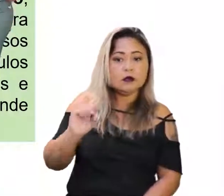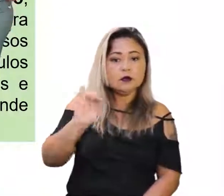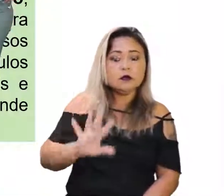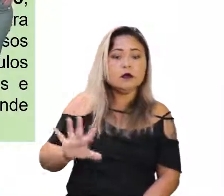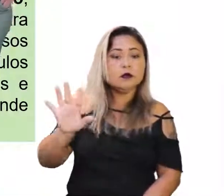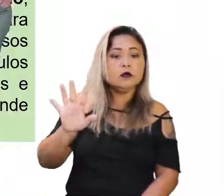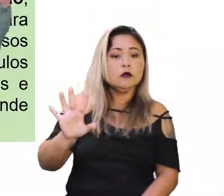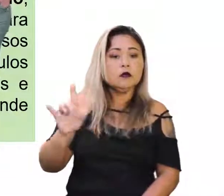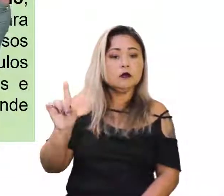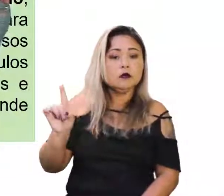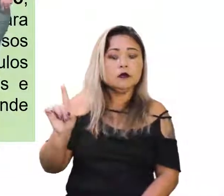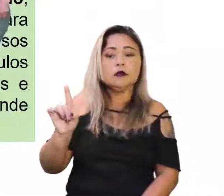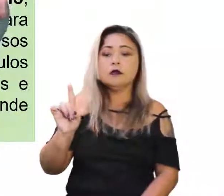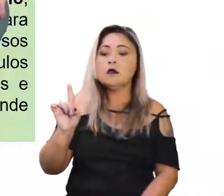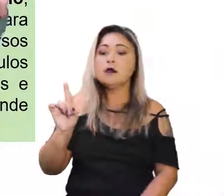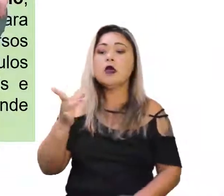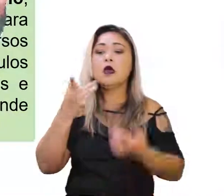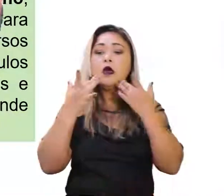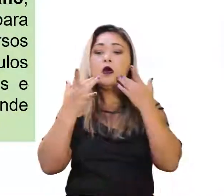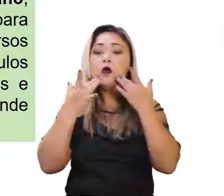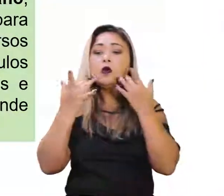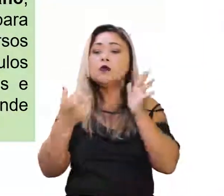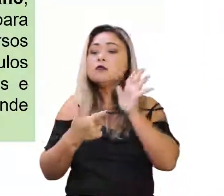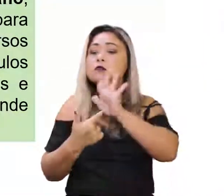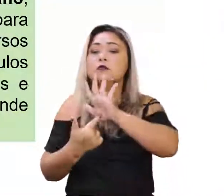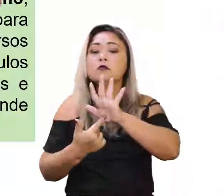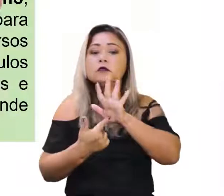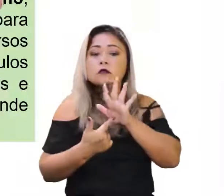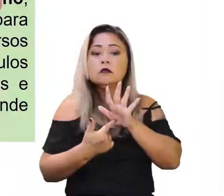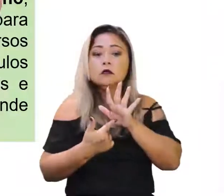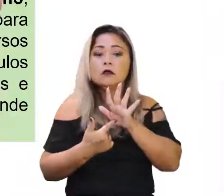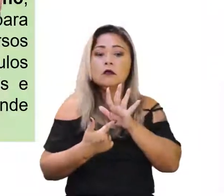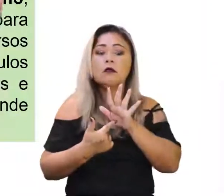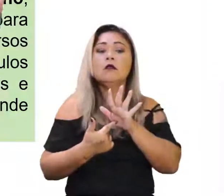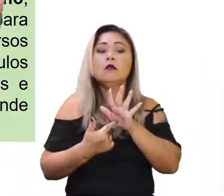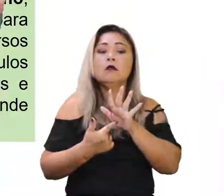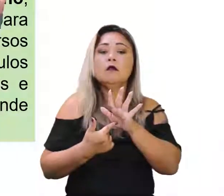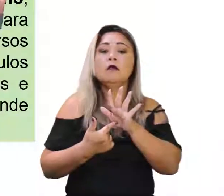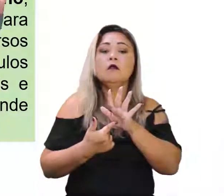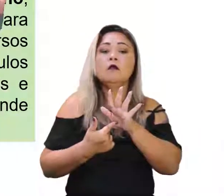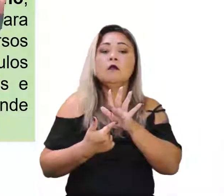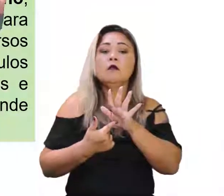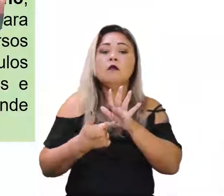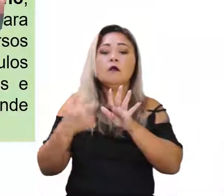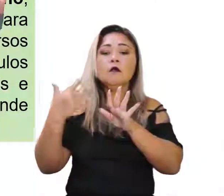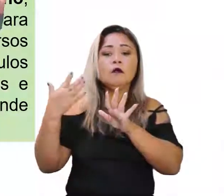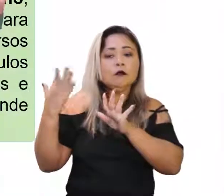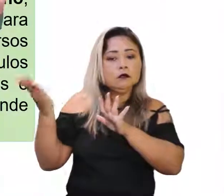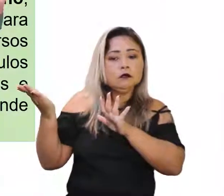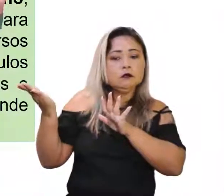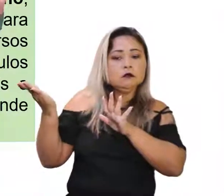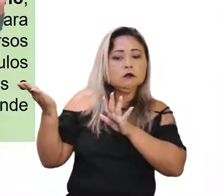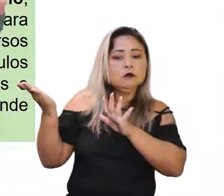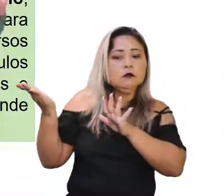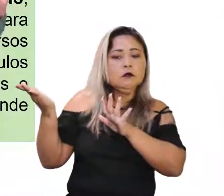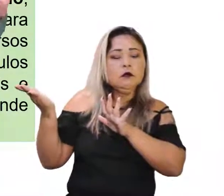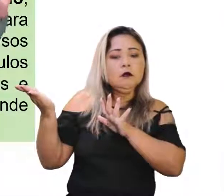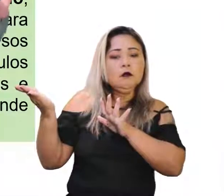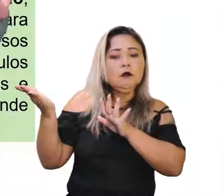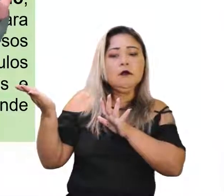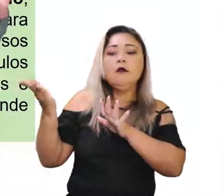imagem. Então, esse teatro, por que eu trouxe? Porque esse teatro tem, ele é do